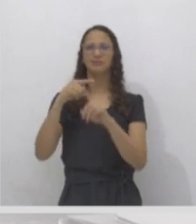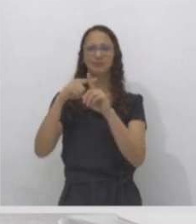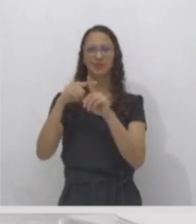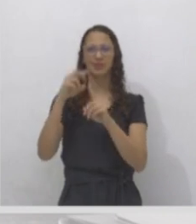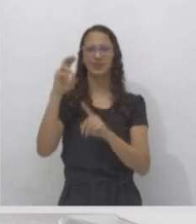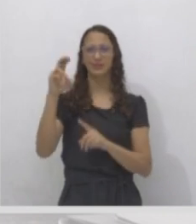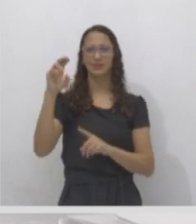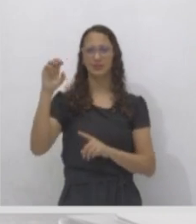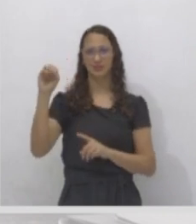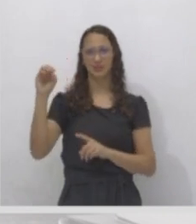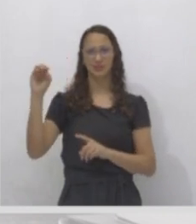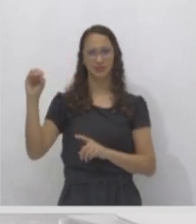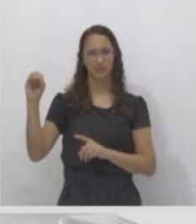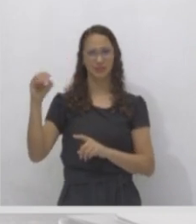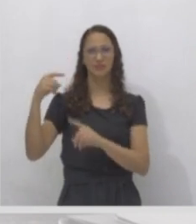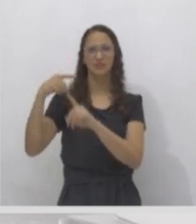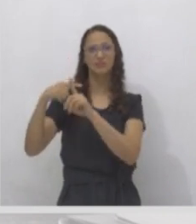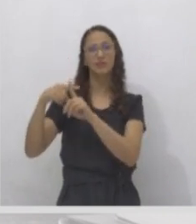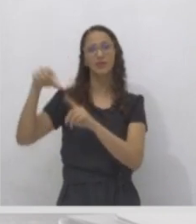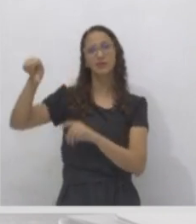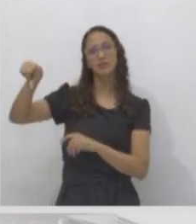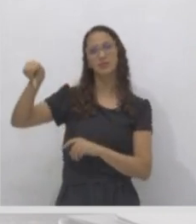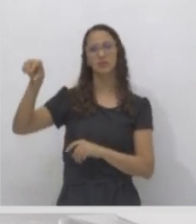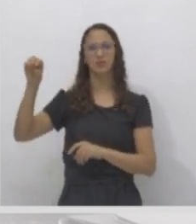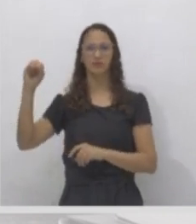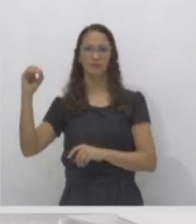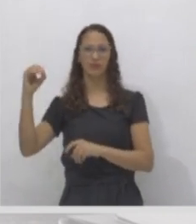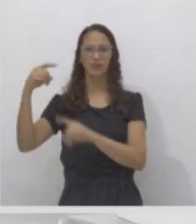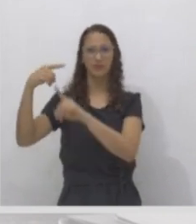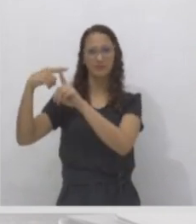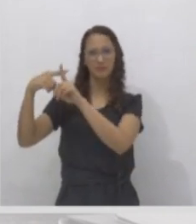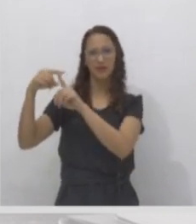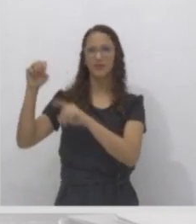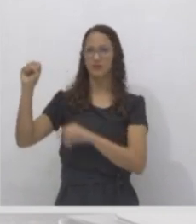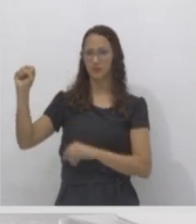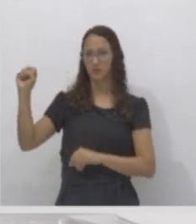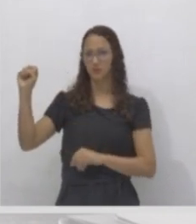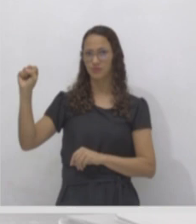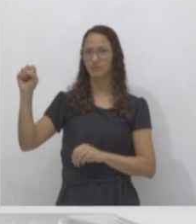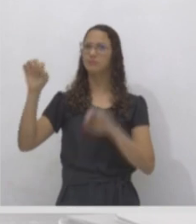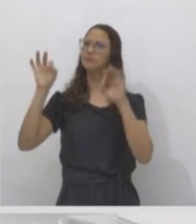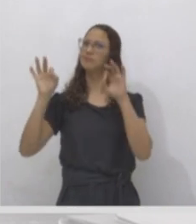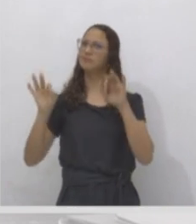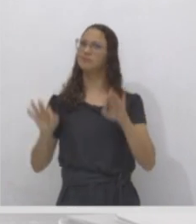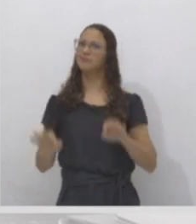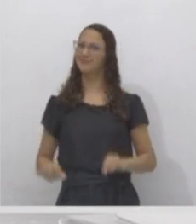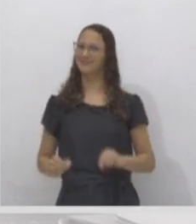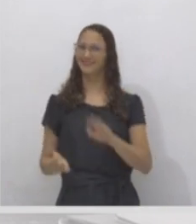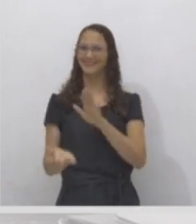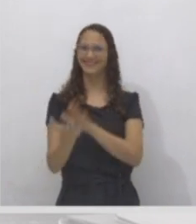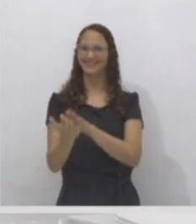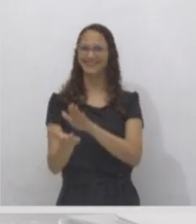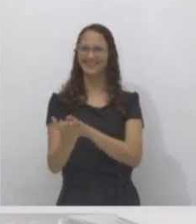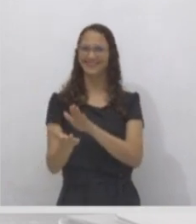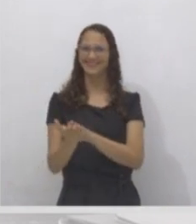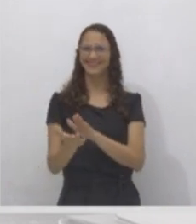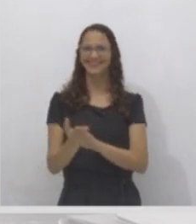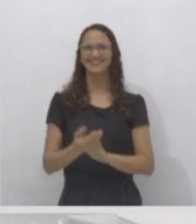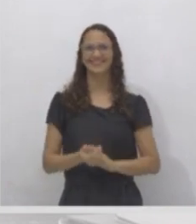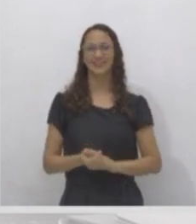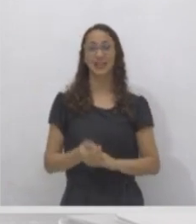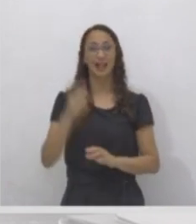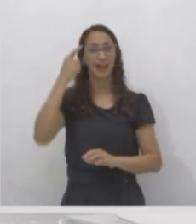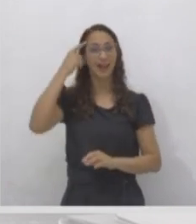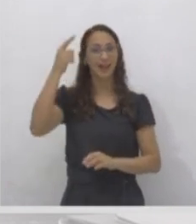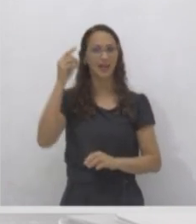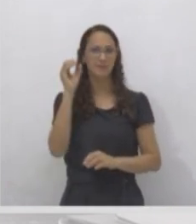500 mais 90 mais 8, você acertou. Parabéns! Lembre que o